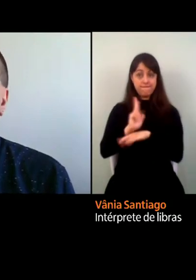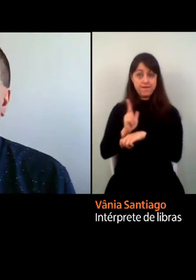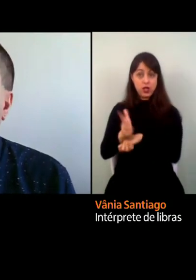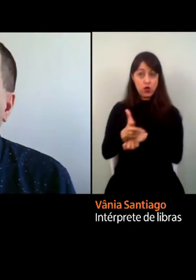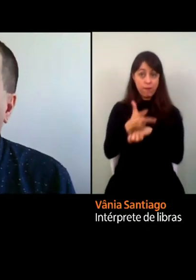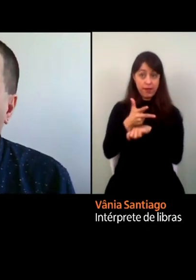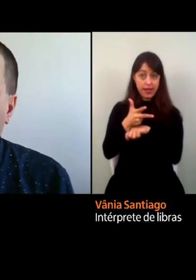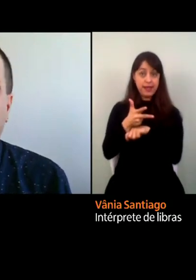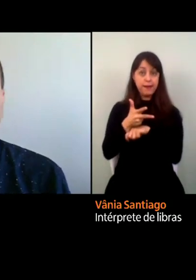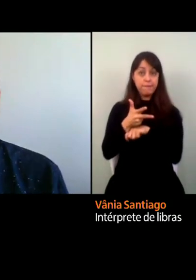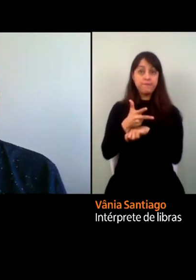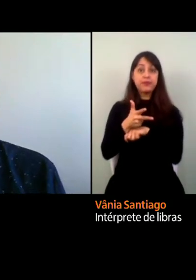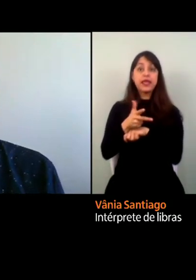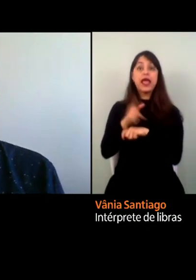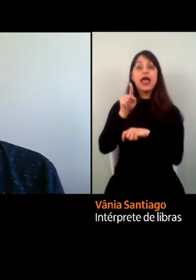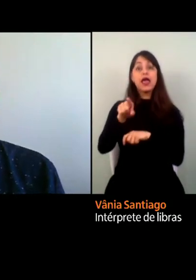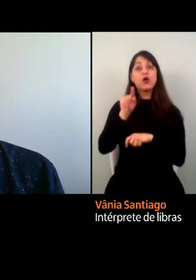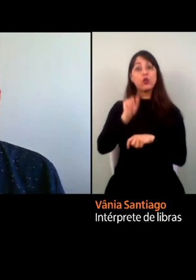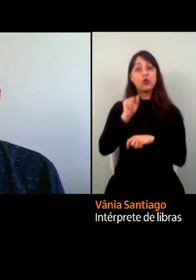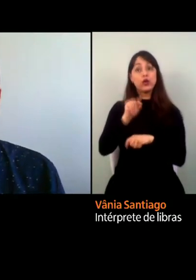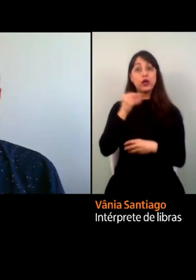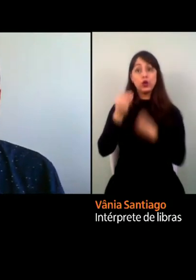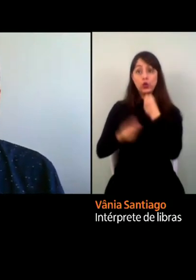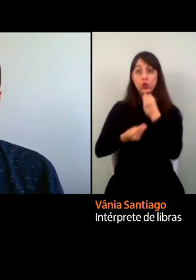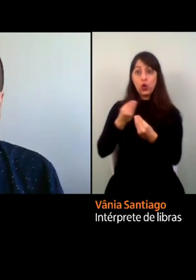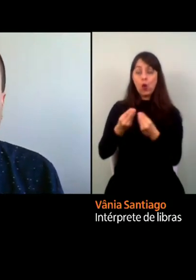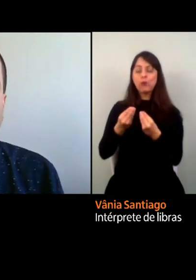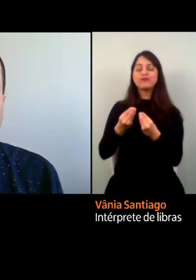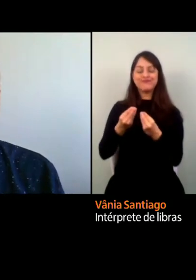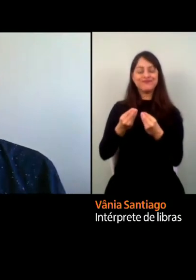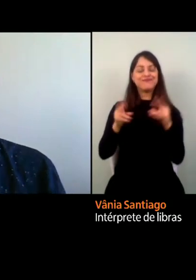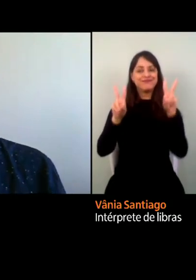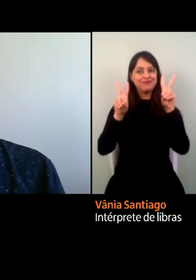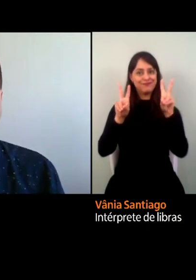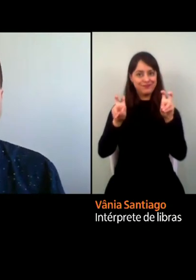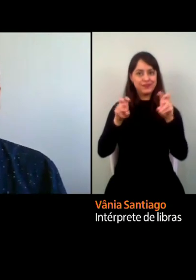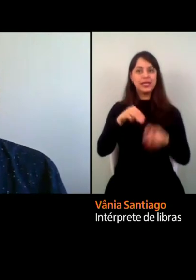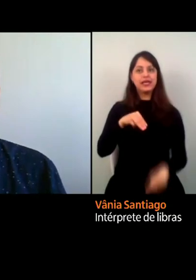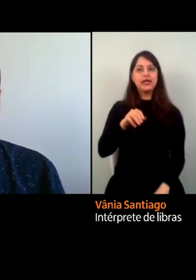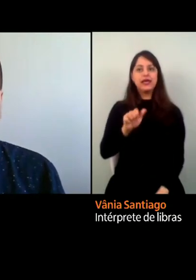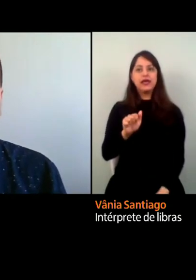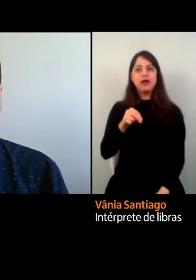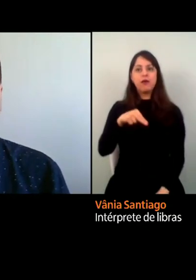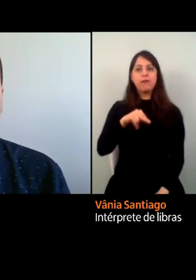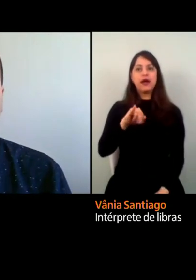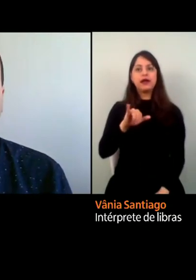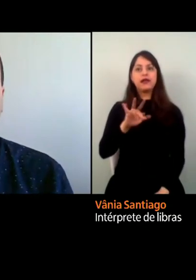Manifesto Antropófago, lançado por Oswald de Andrade no ano